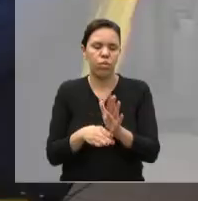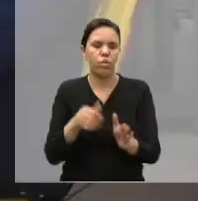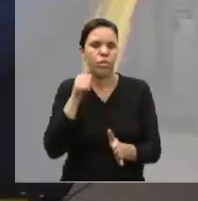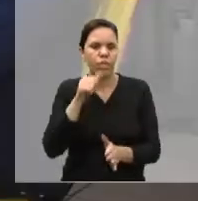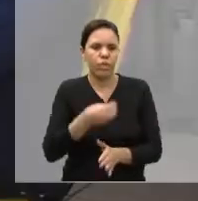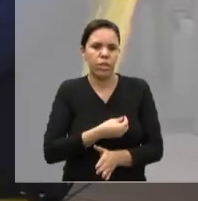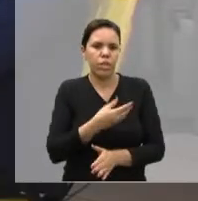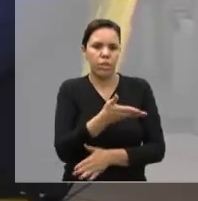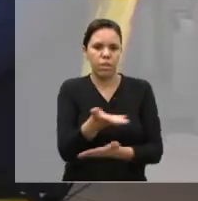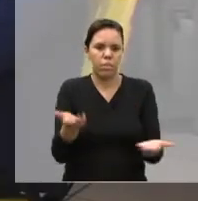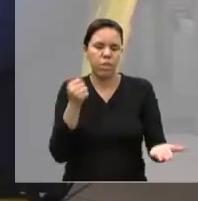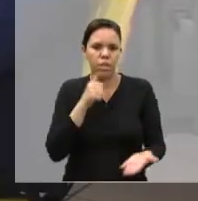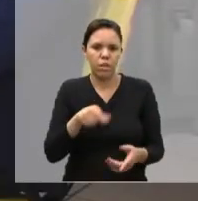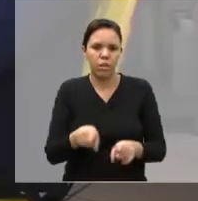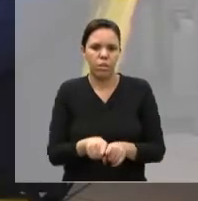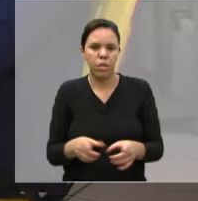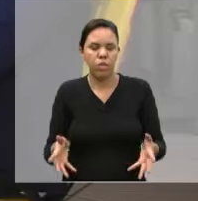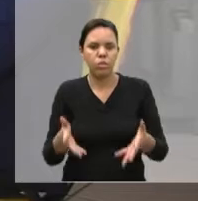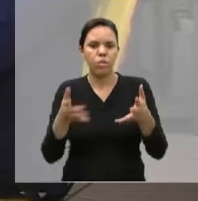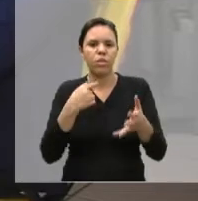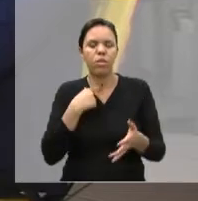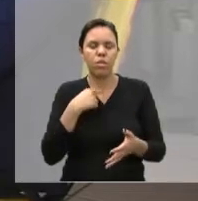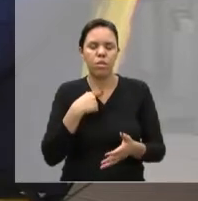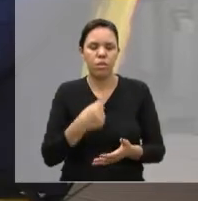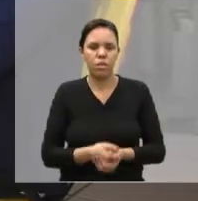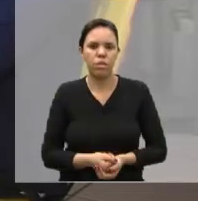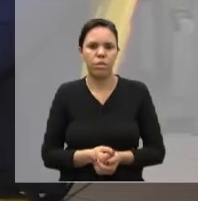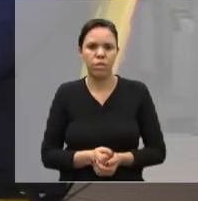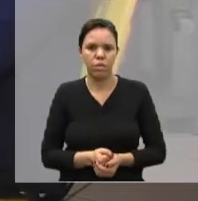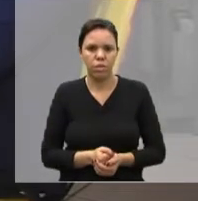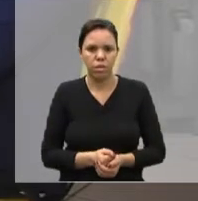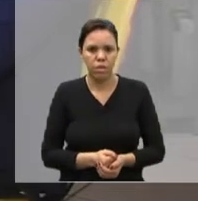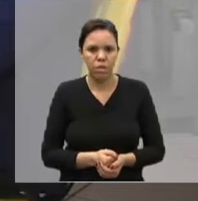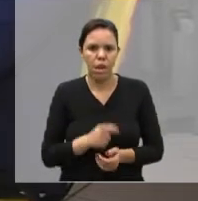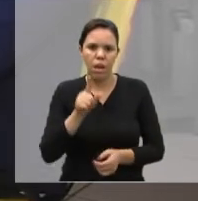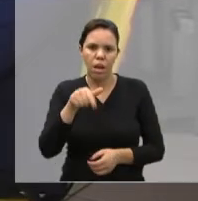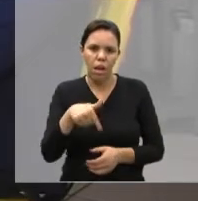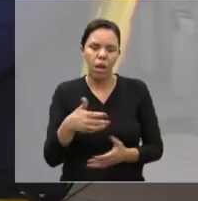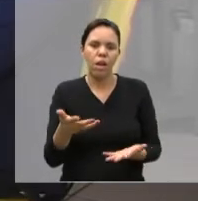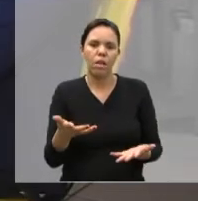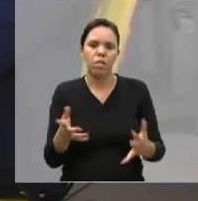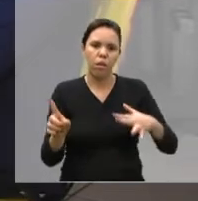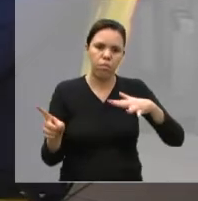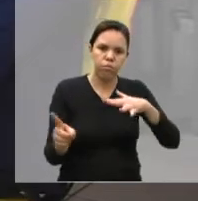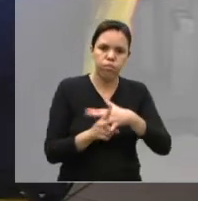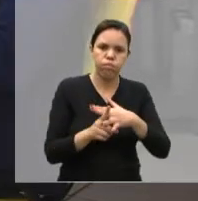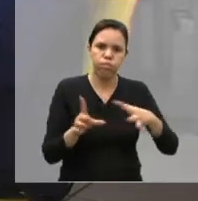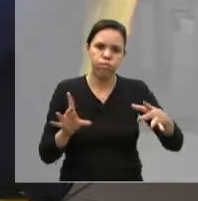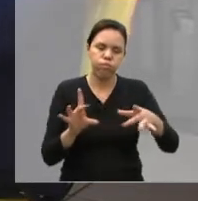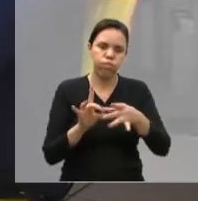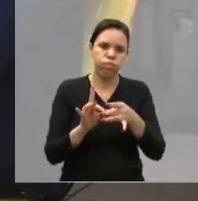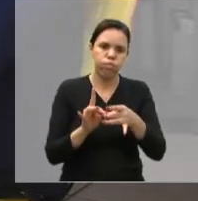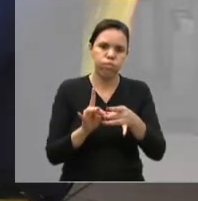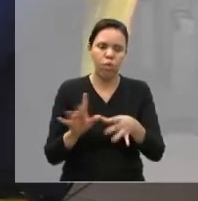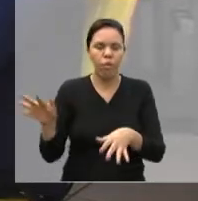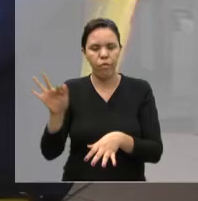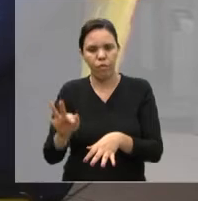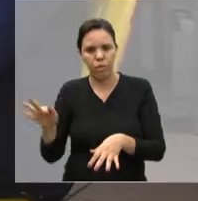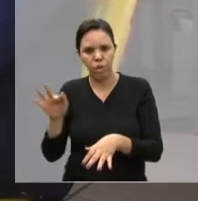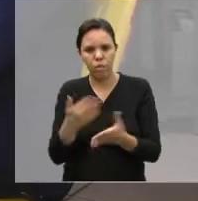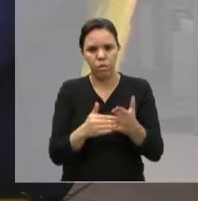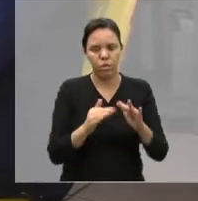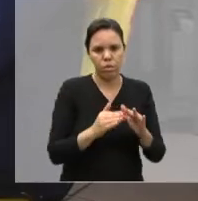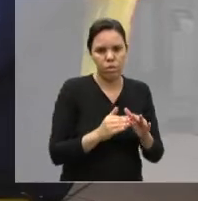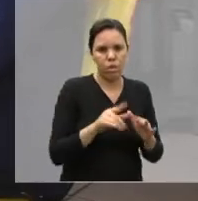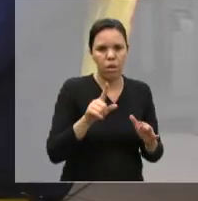dúvidas. Para estimular ainda mais esse desejo por essa área de ciência, essa integração entre universidades, a rede pública, então,